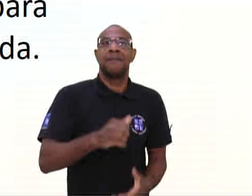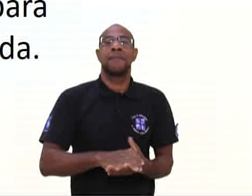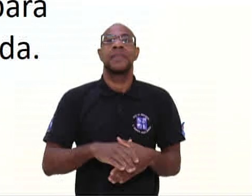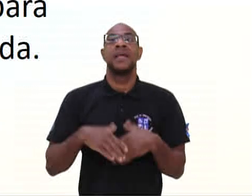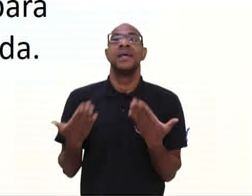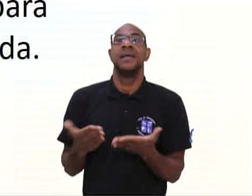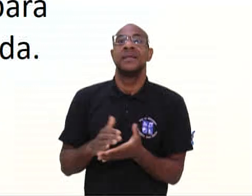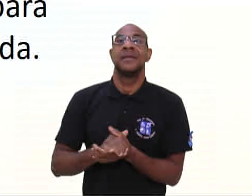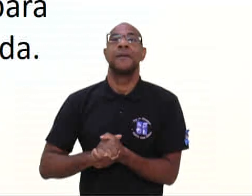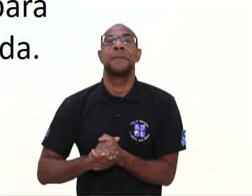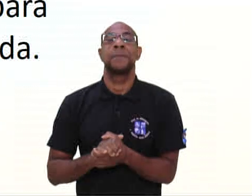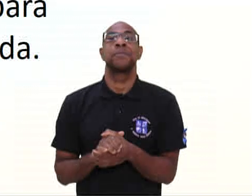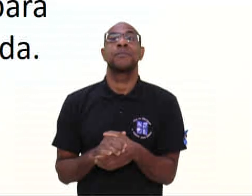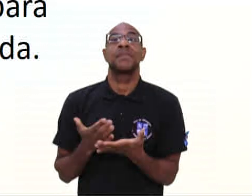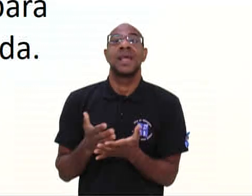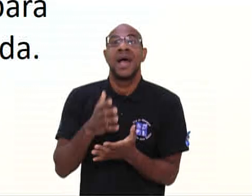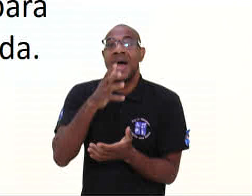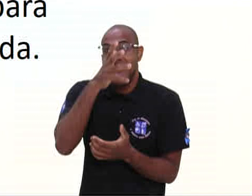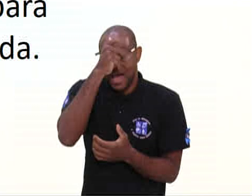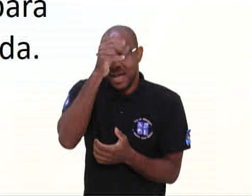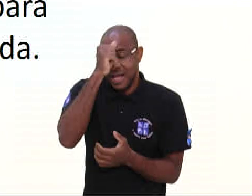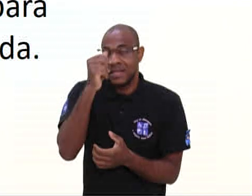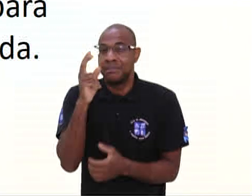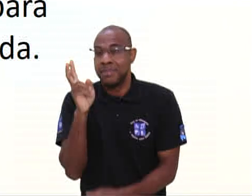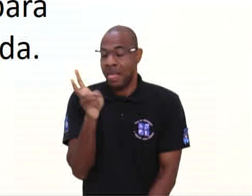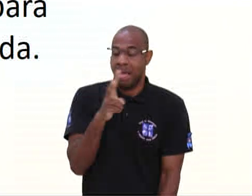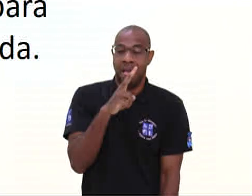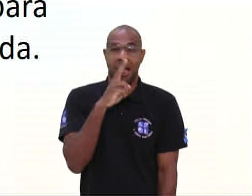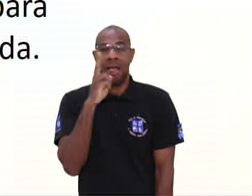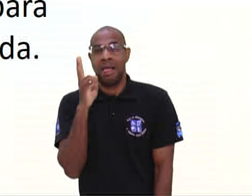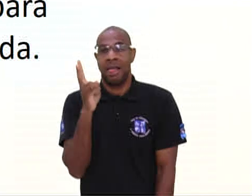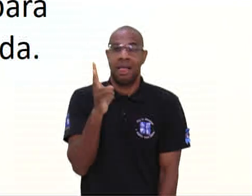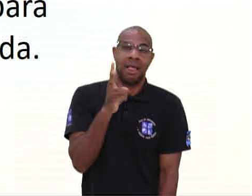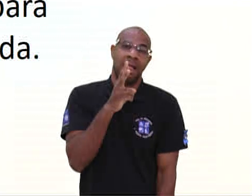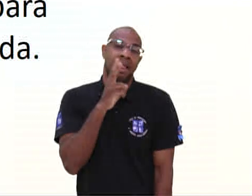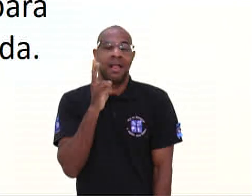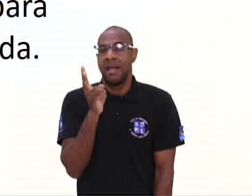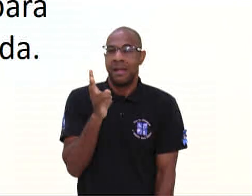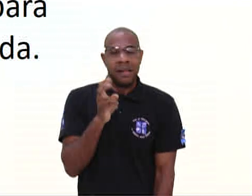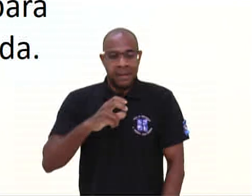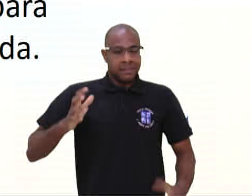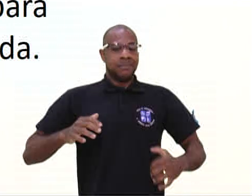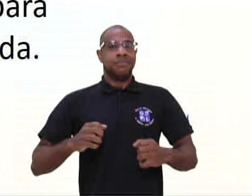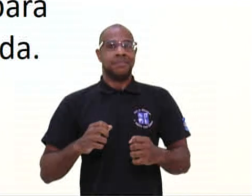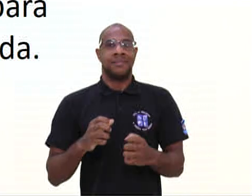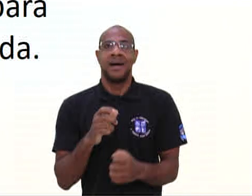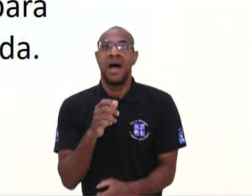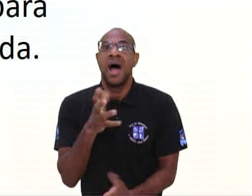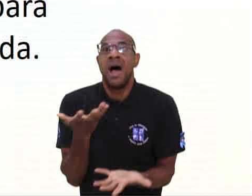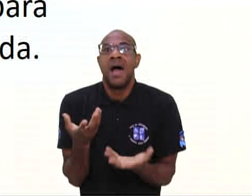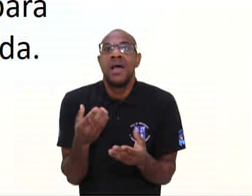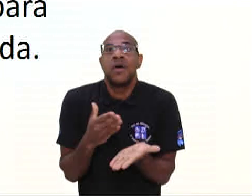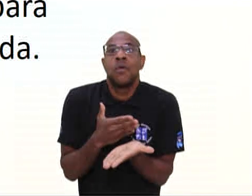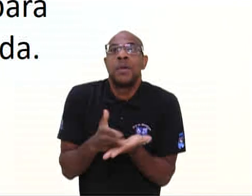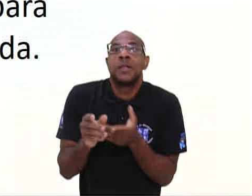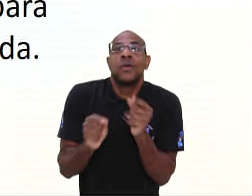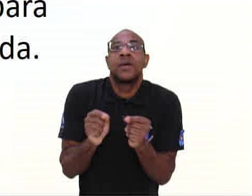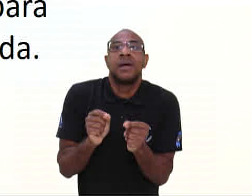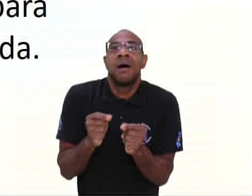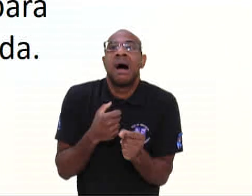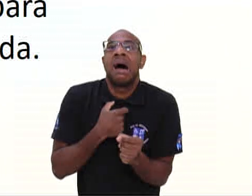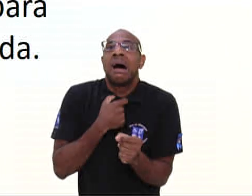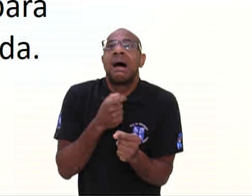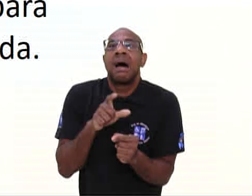certa violência. Ainda tonta, sacudiu-se um pouco em cacarejos roucos e indecisos. Foi então